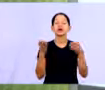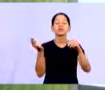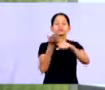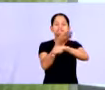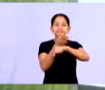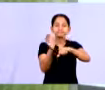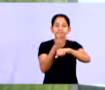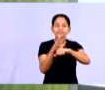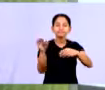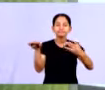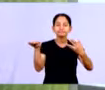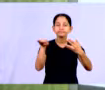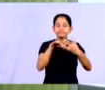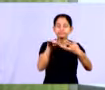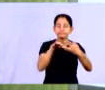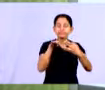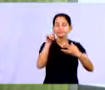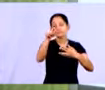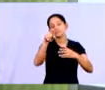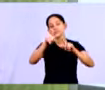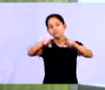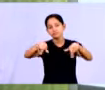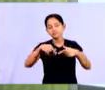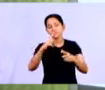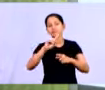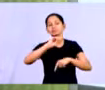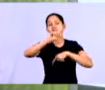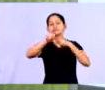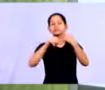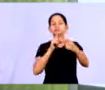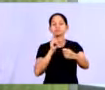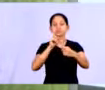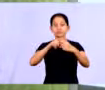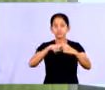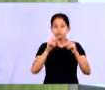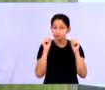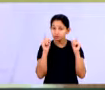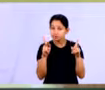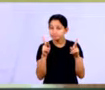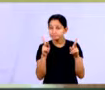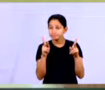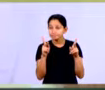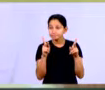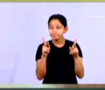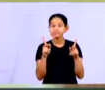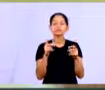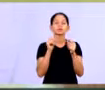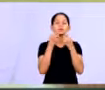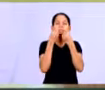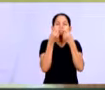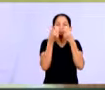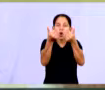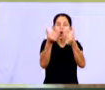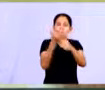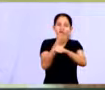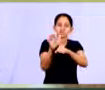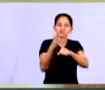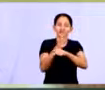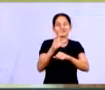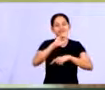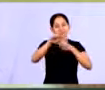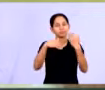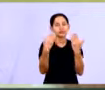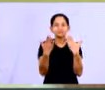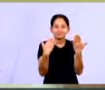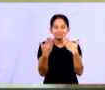intervalo, fica com a nossa atividade em sala. E logo depois retornamos. Certo, professora? Ok, gente. Façam uma boa atividade. Voltamos para a interação.